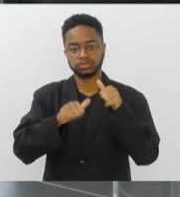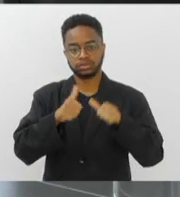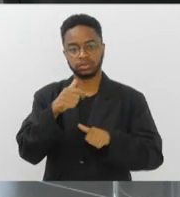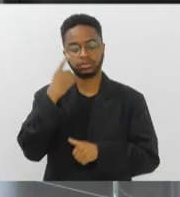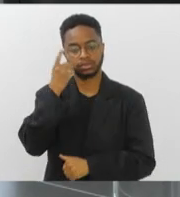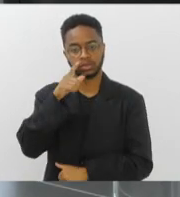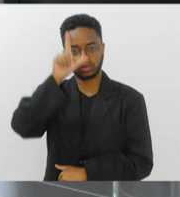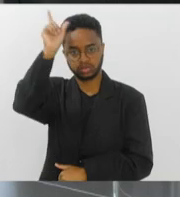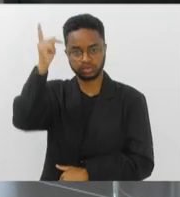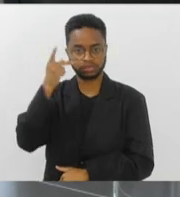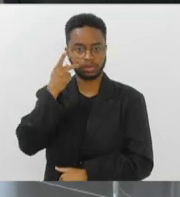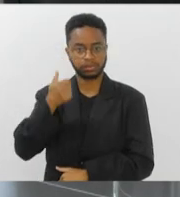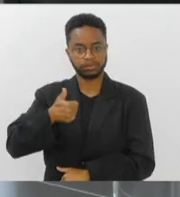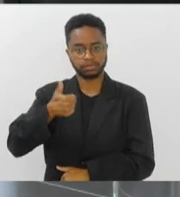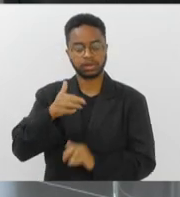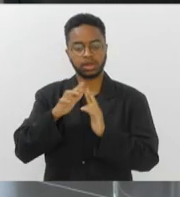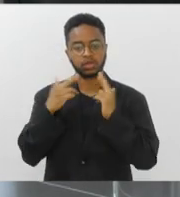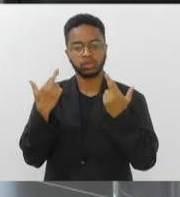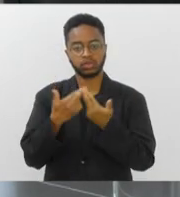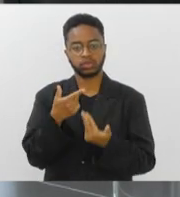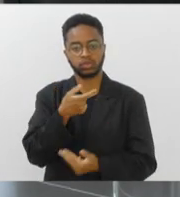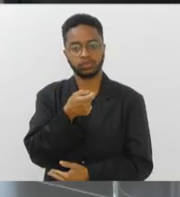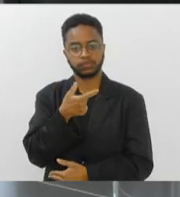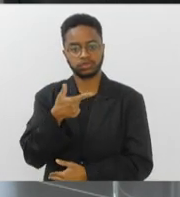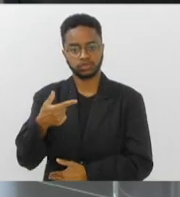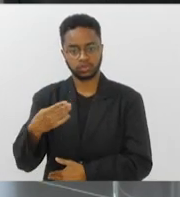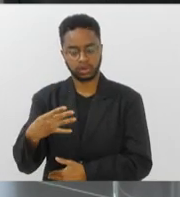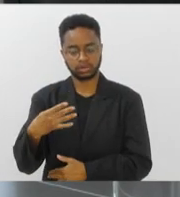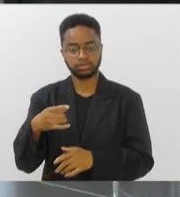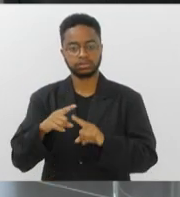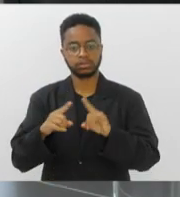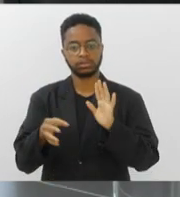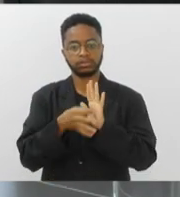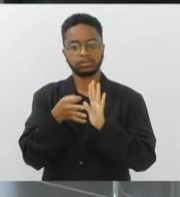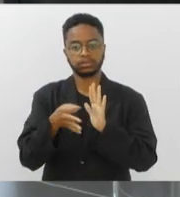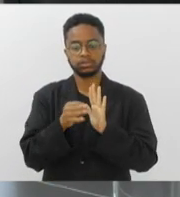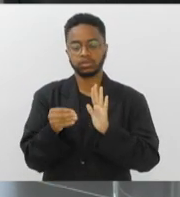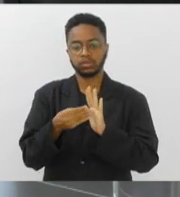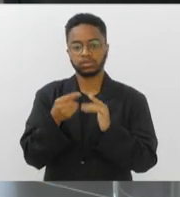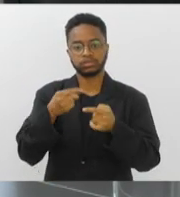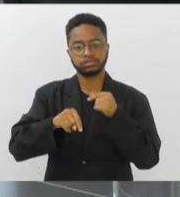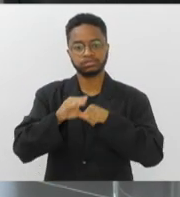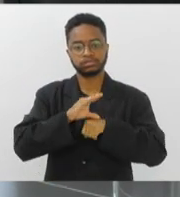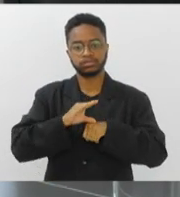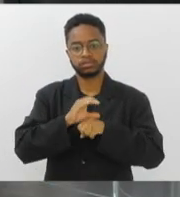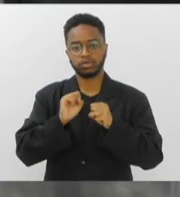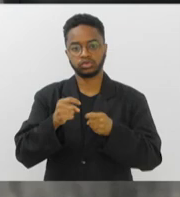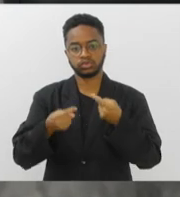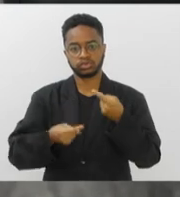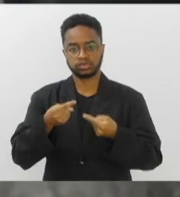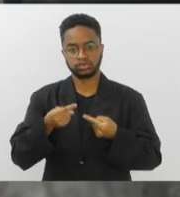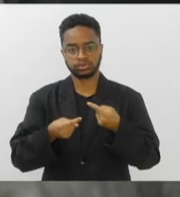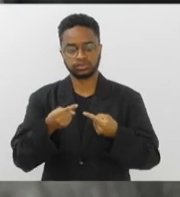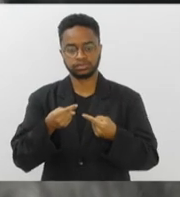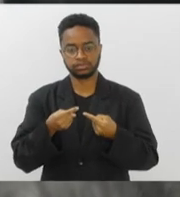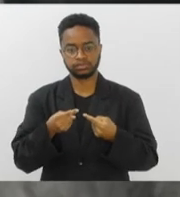reunião extraordinária de 2024 e o parecer do deputado Filipinho Raves é pela inconstitucionalidade. Em discussão.